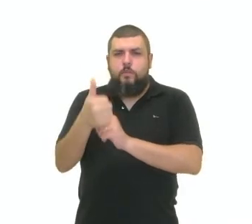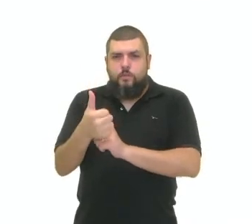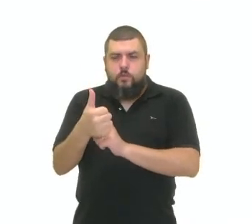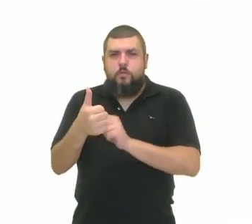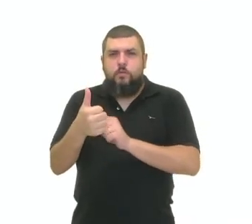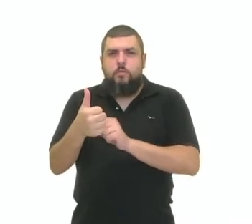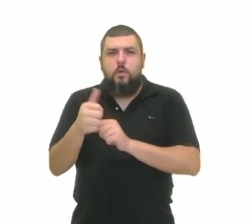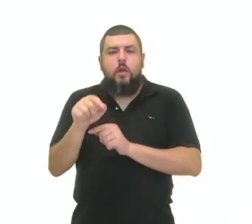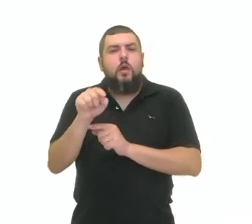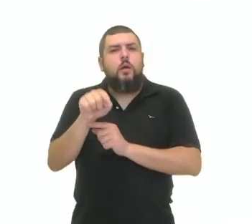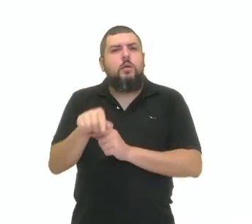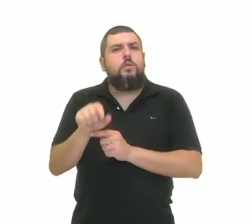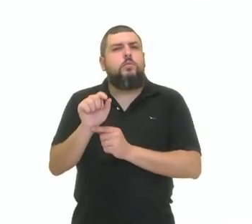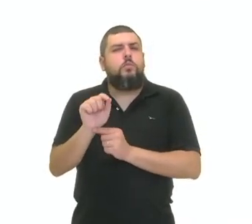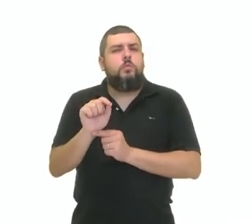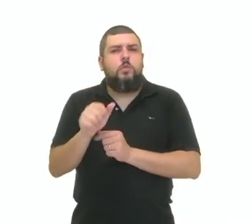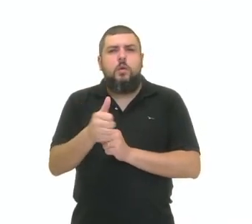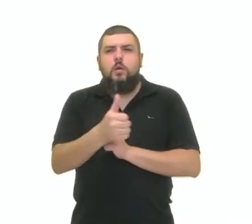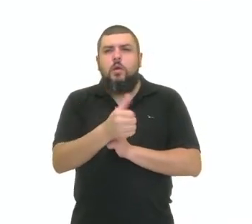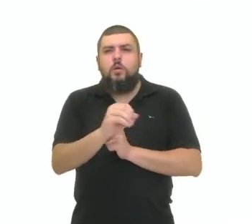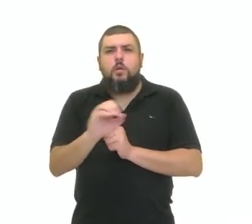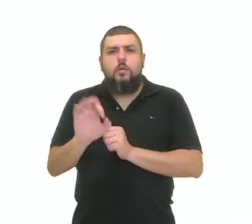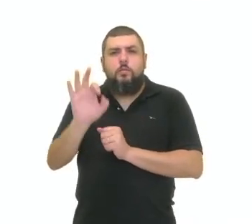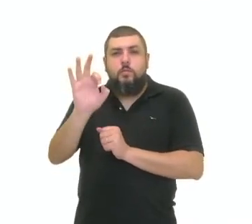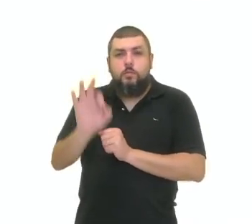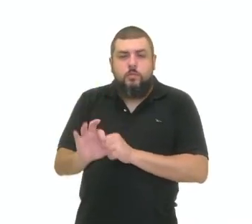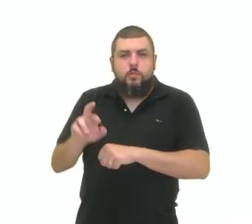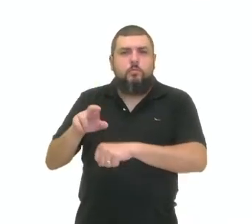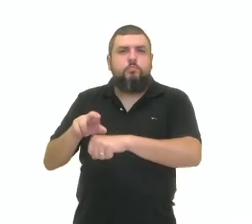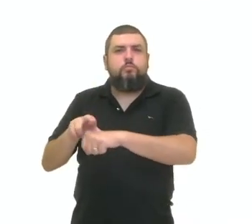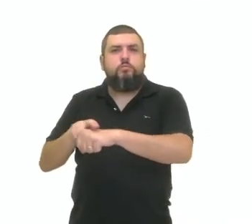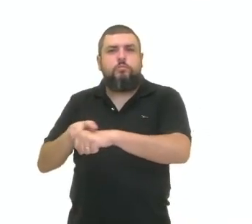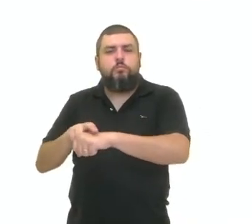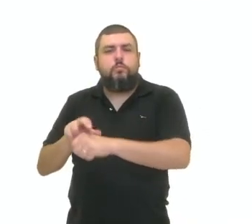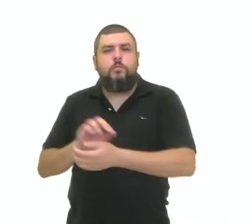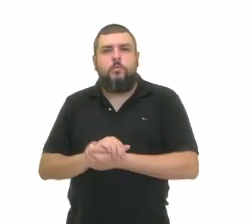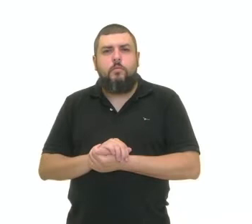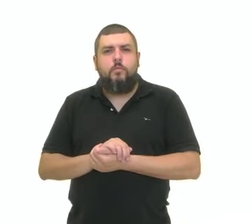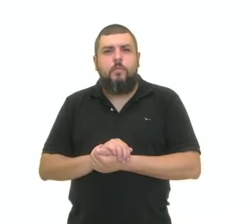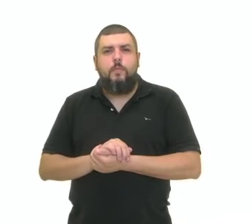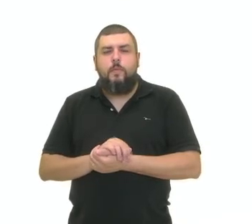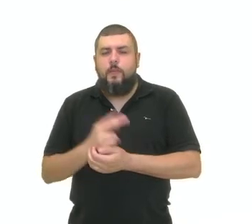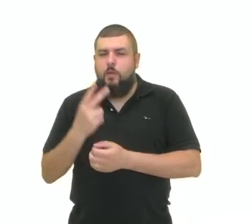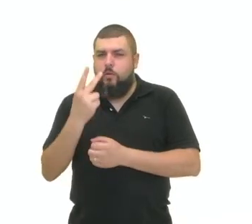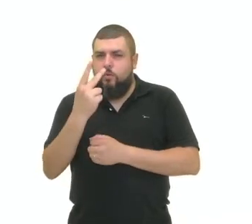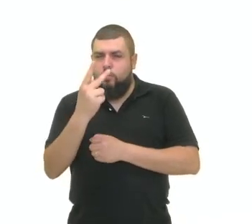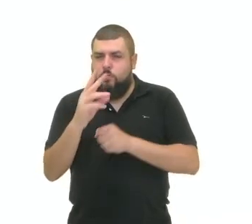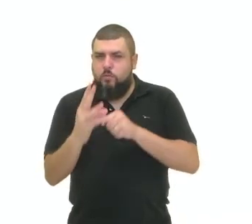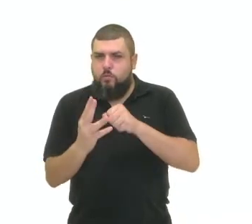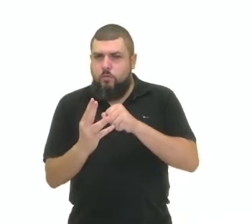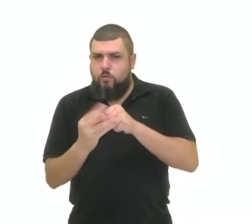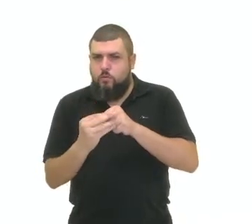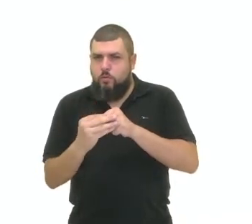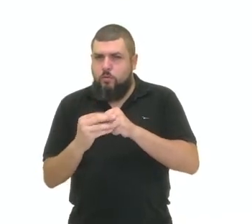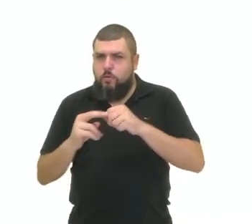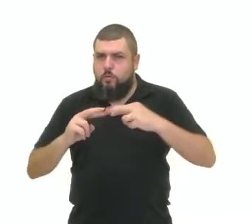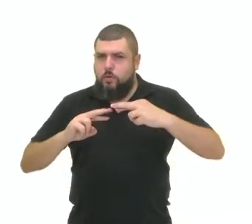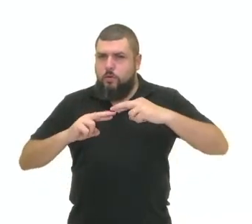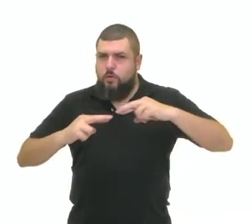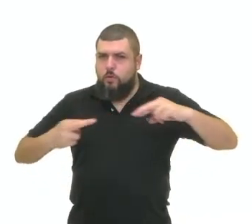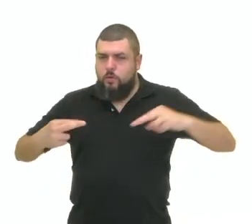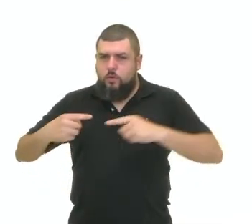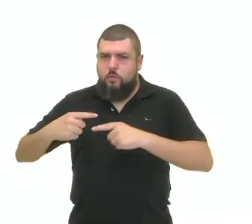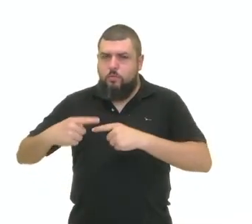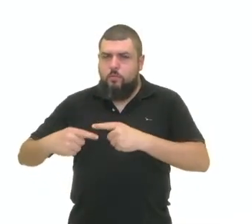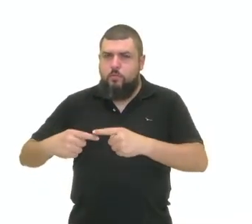as quais foram 100% púrpuras. De acordo com seus conhecimentos sobre genética, qual é